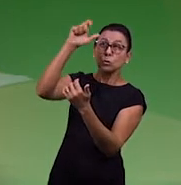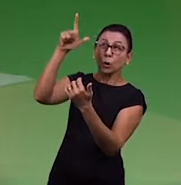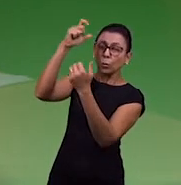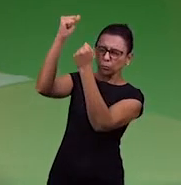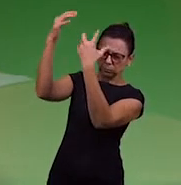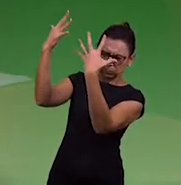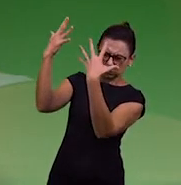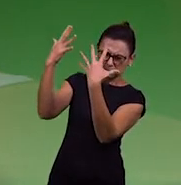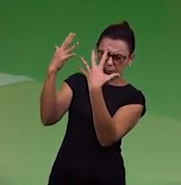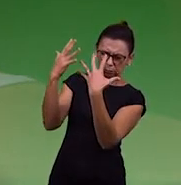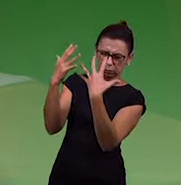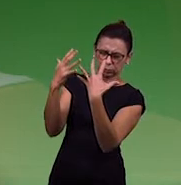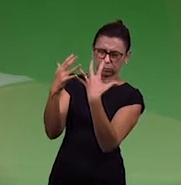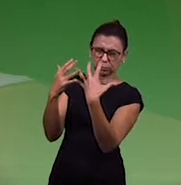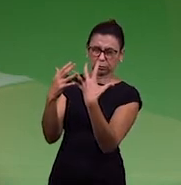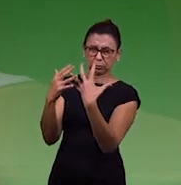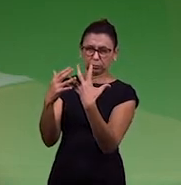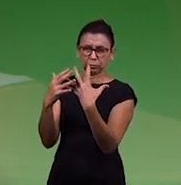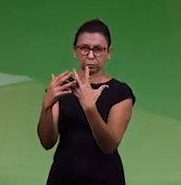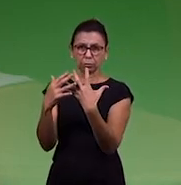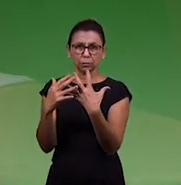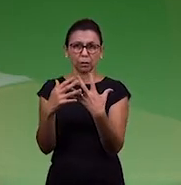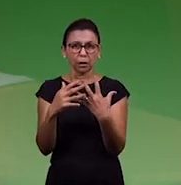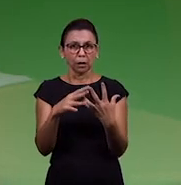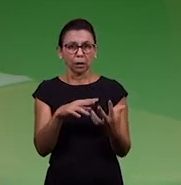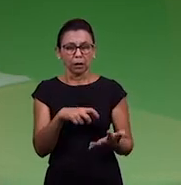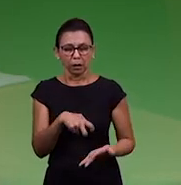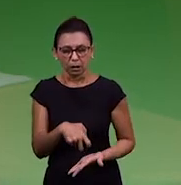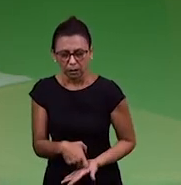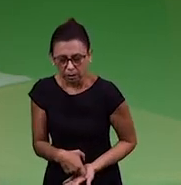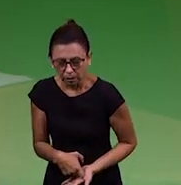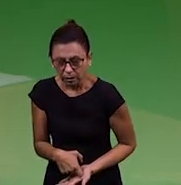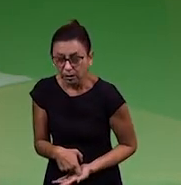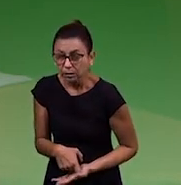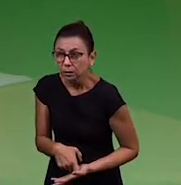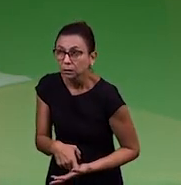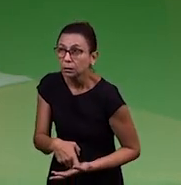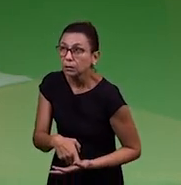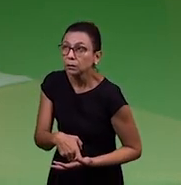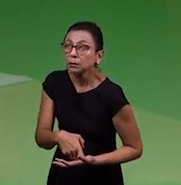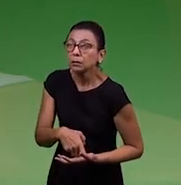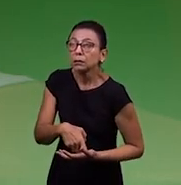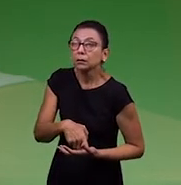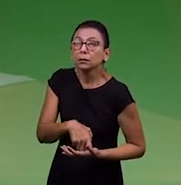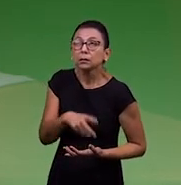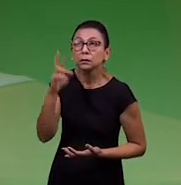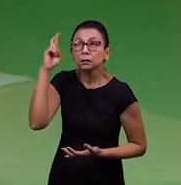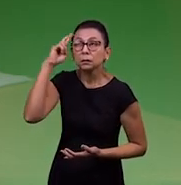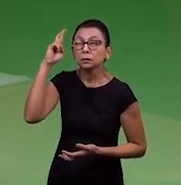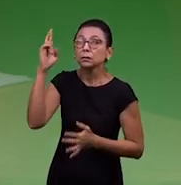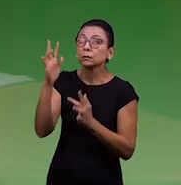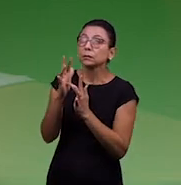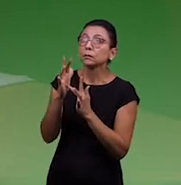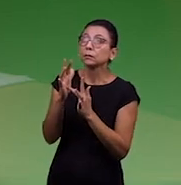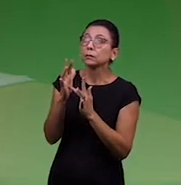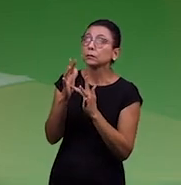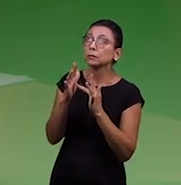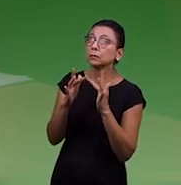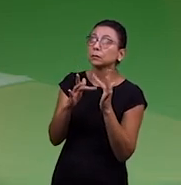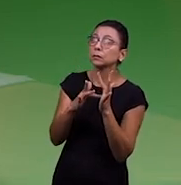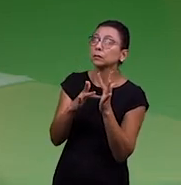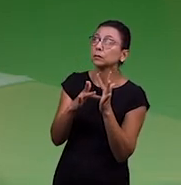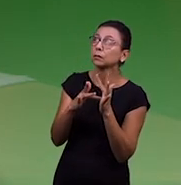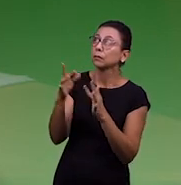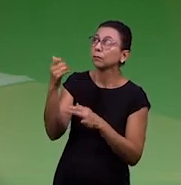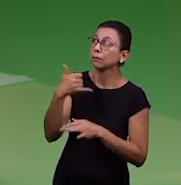terra, a primeira coisa ele chamou Jesus de Senhor. Então a partir de agora, quem chama alguém de Senhor está dizendo, não, você é Senhor, pode falar